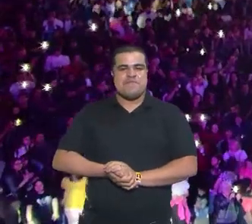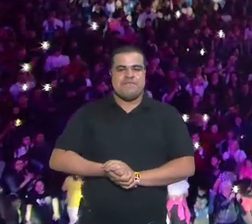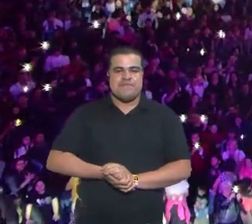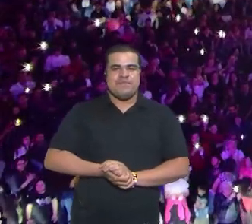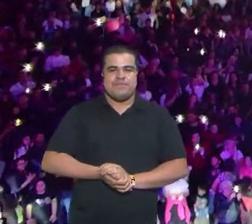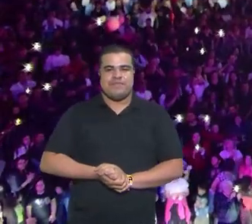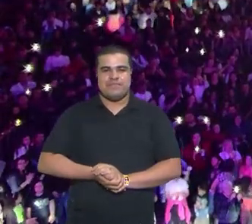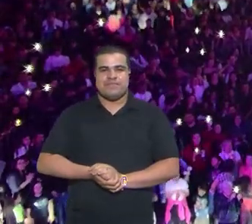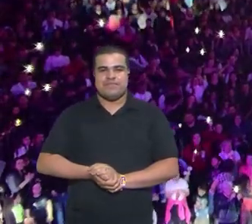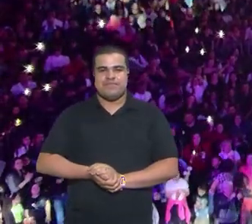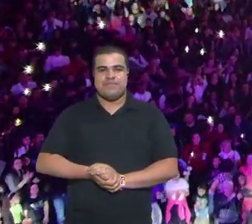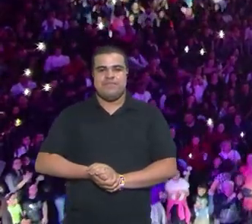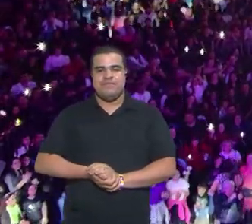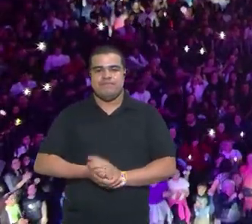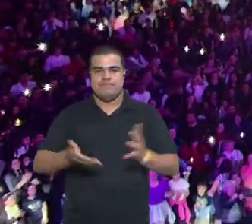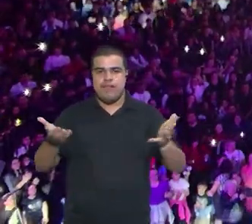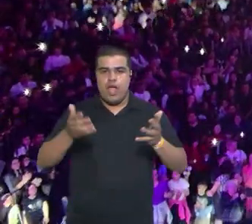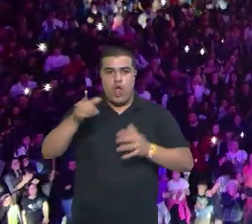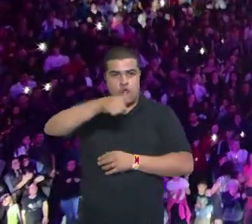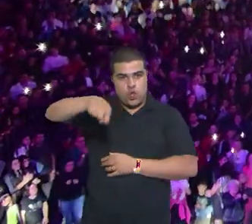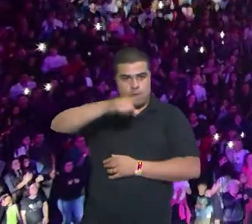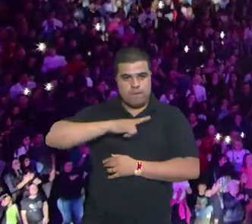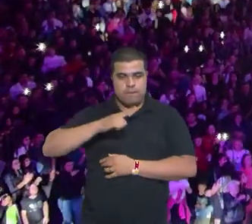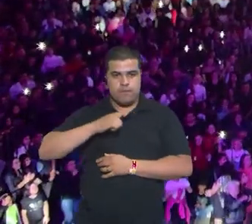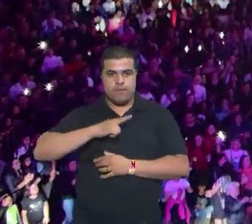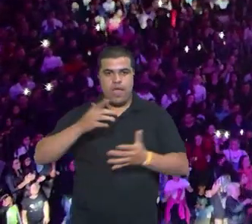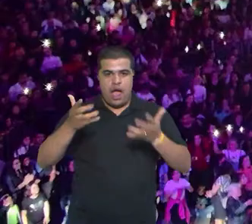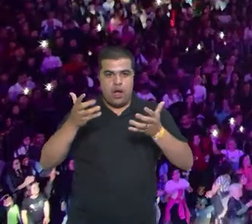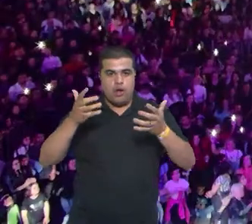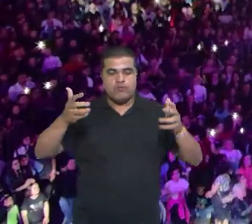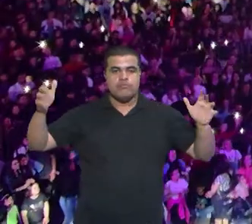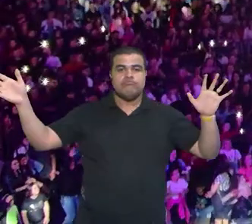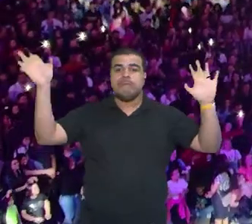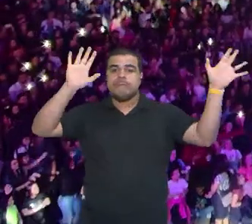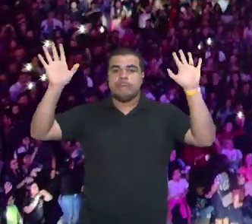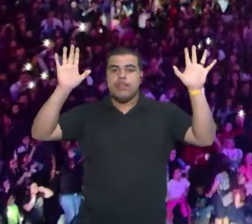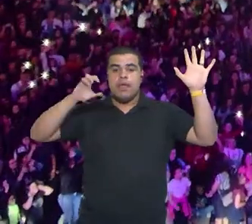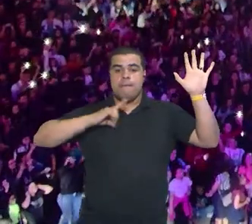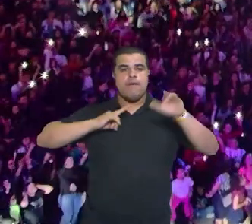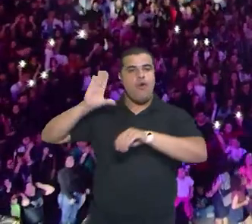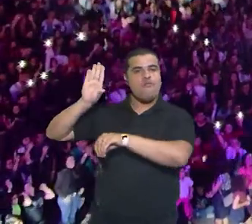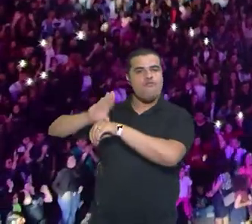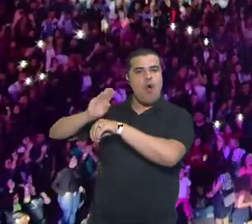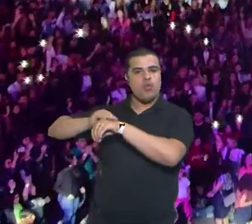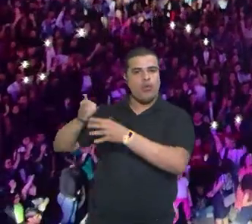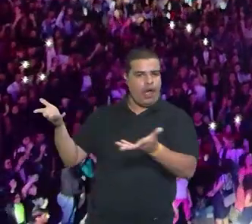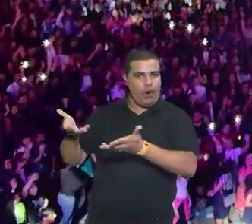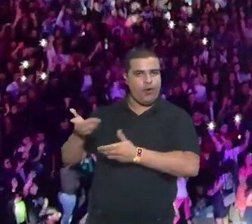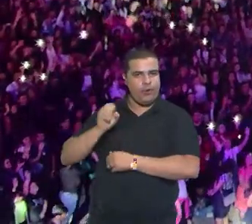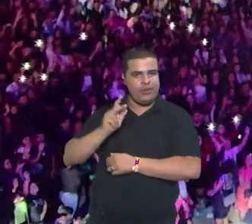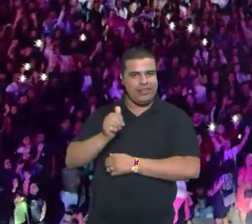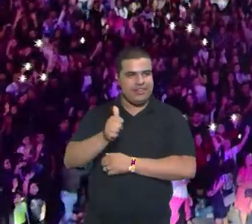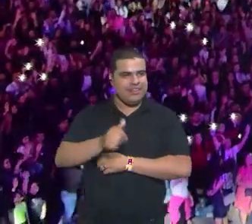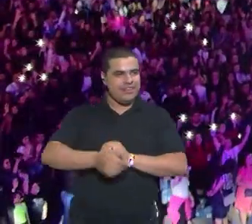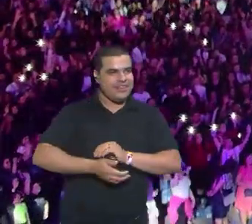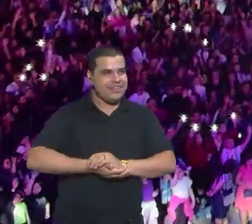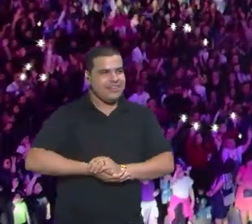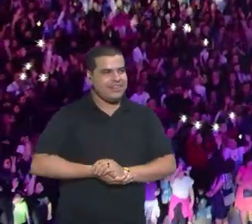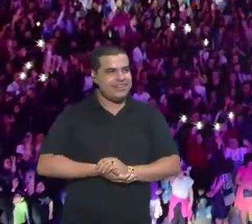Vamos tirar uma foto linda levanta as mãos aí levante as suas mãos isso